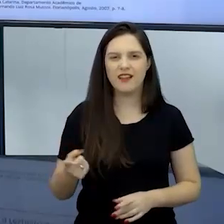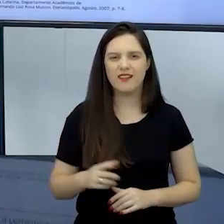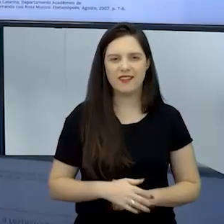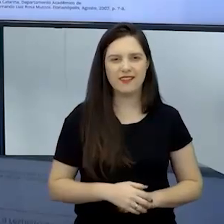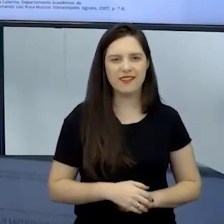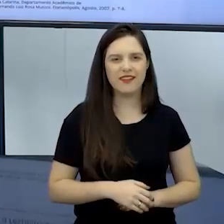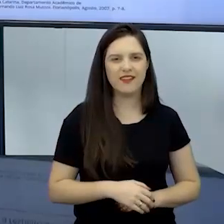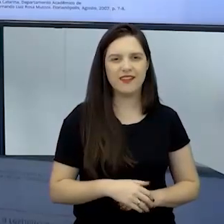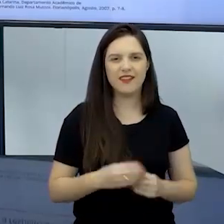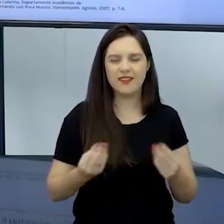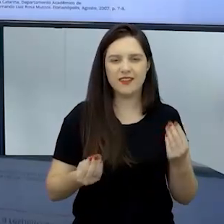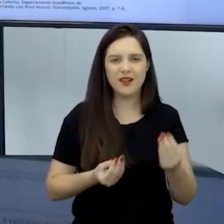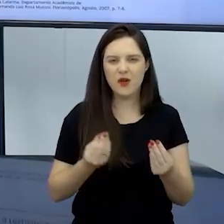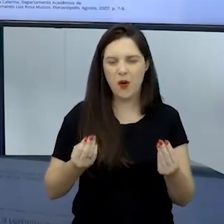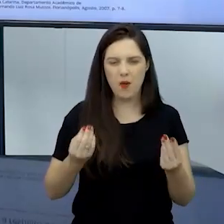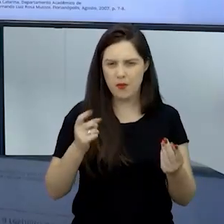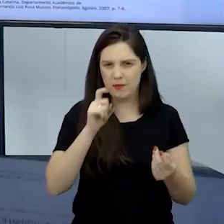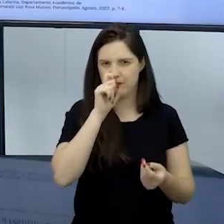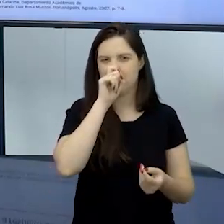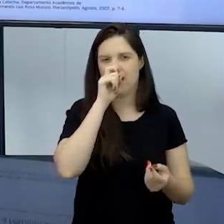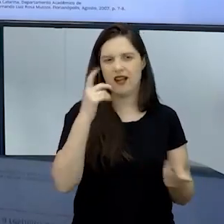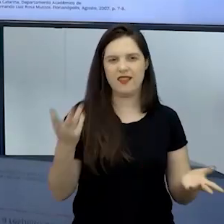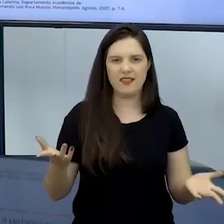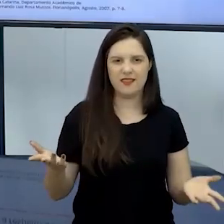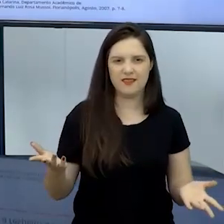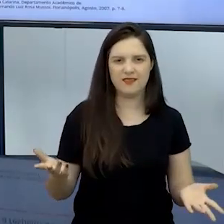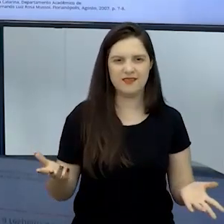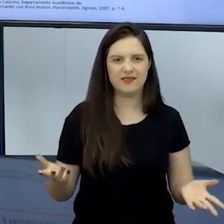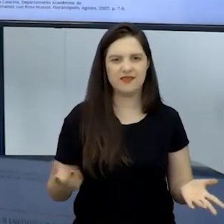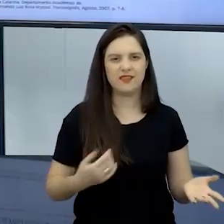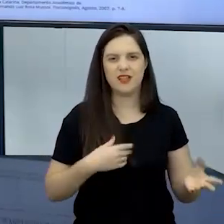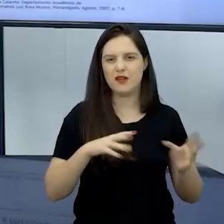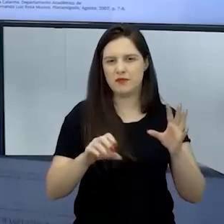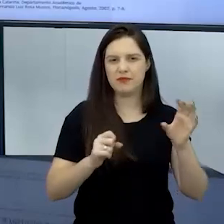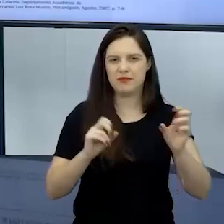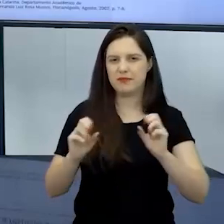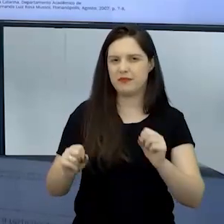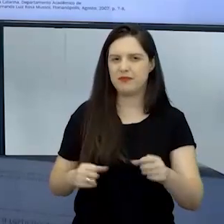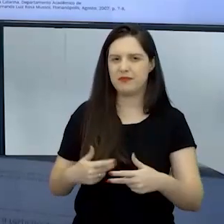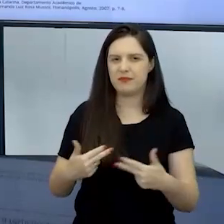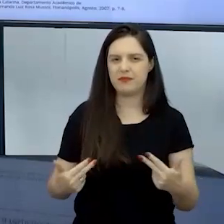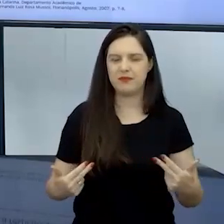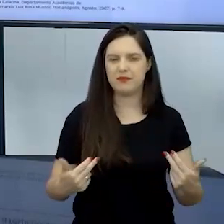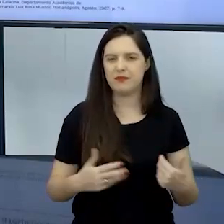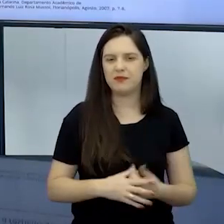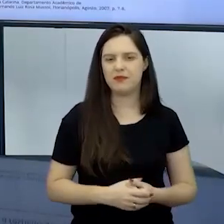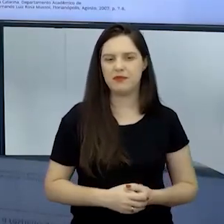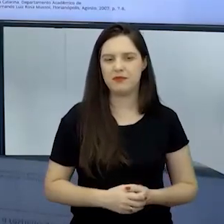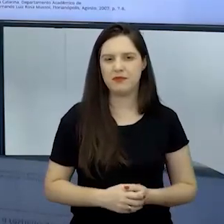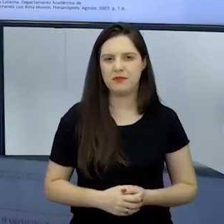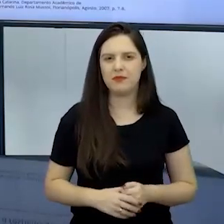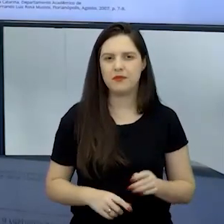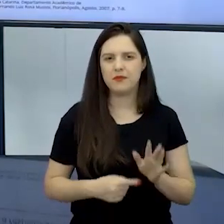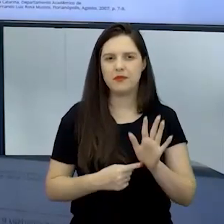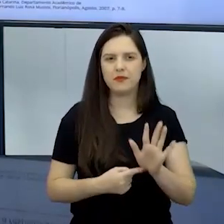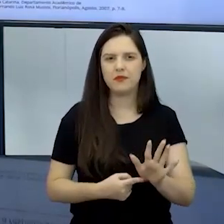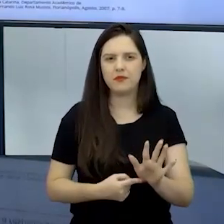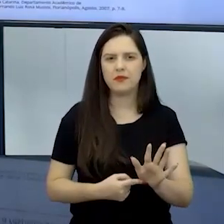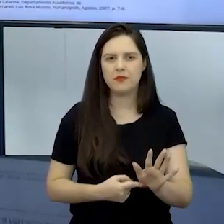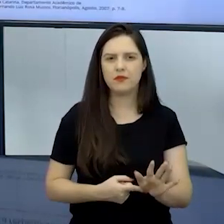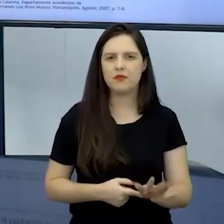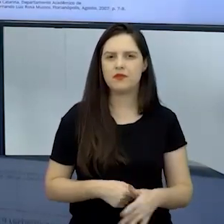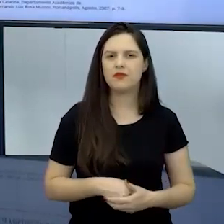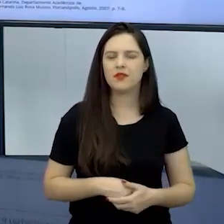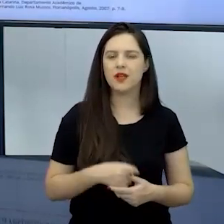história já falava que é bruxaria? Isso é bruxaria? Se você pegasse aqui aí 1400 e pouco, mostrar, chegar